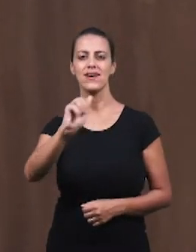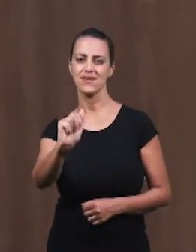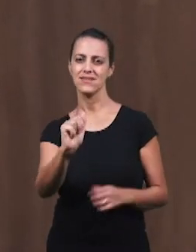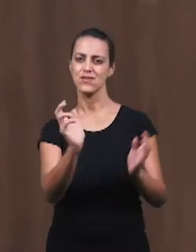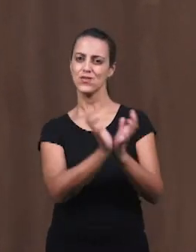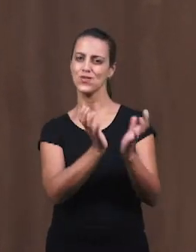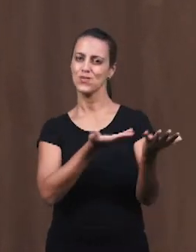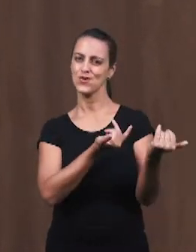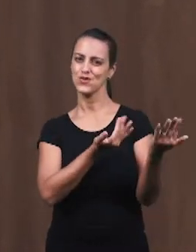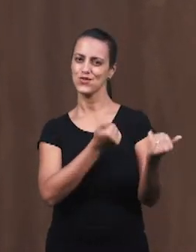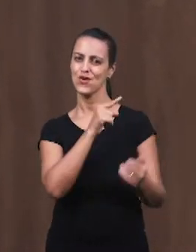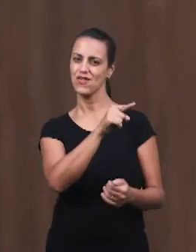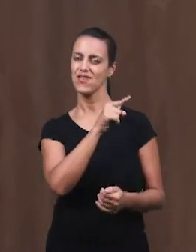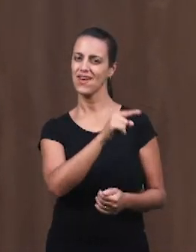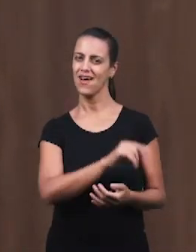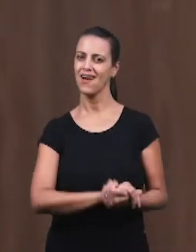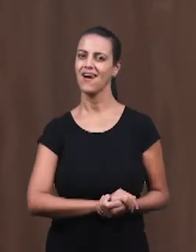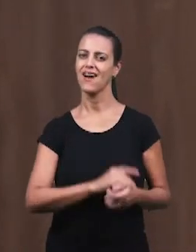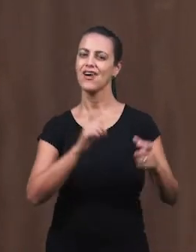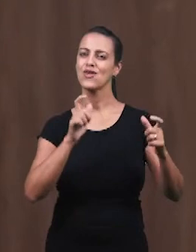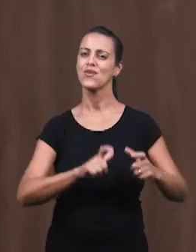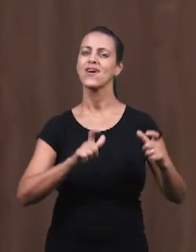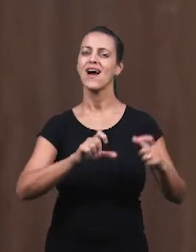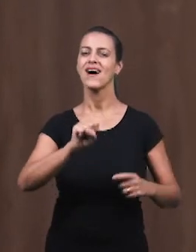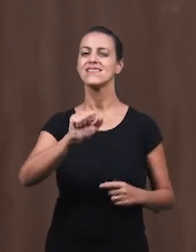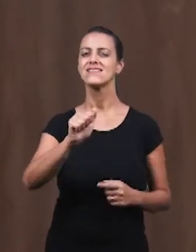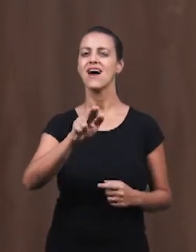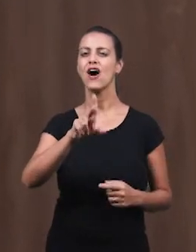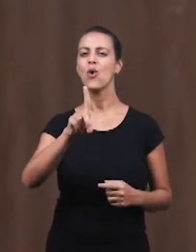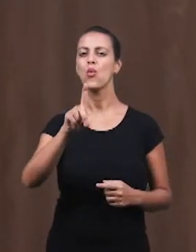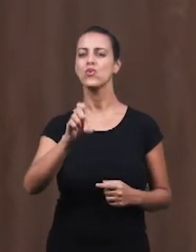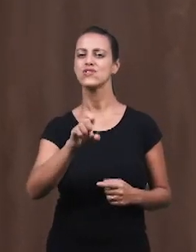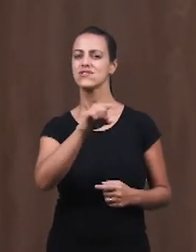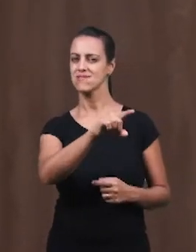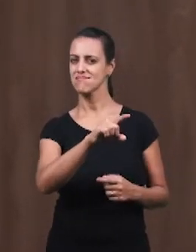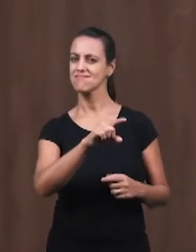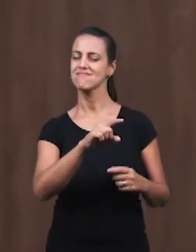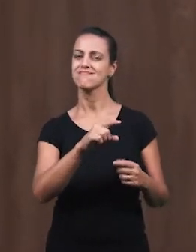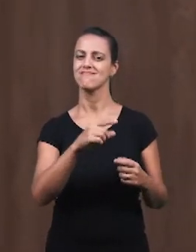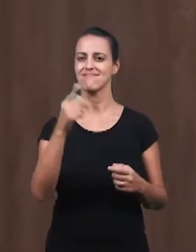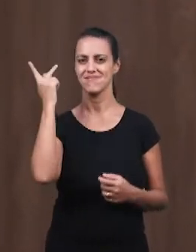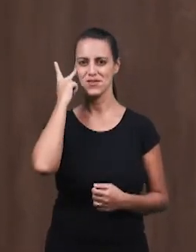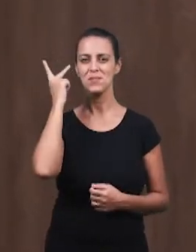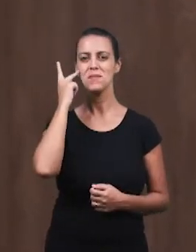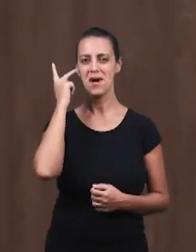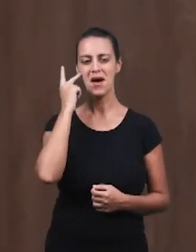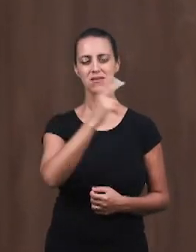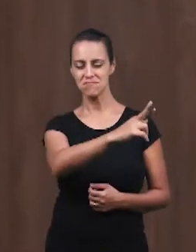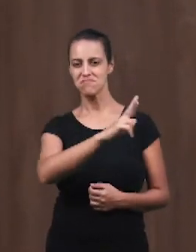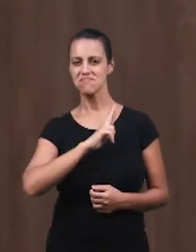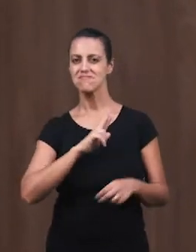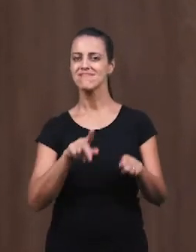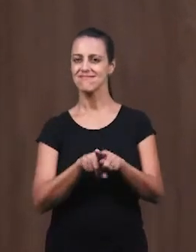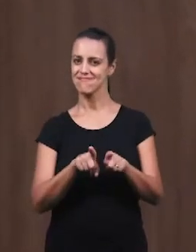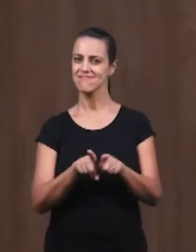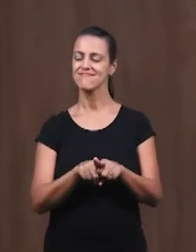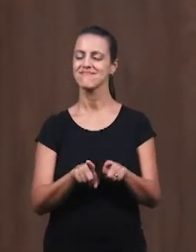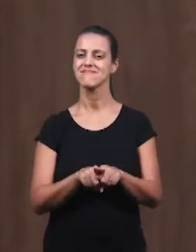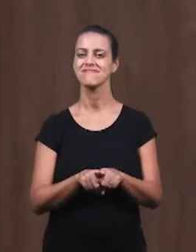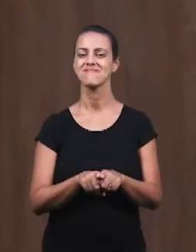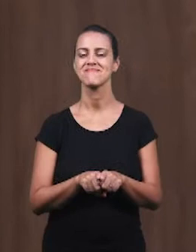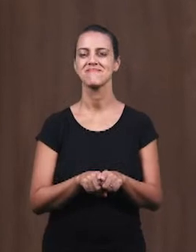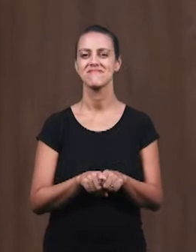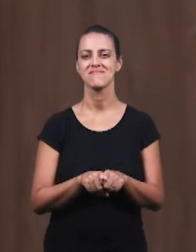do grupo de jovens da igreja do bairro Saúde, em São Paulo. Ela vai também dar uma resposta, diga-se